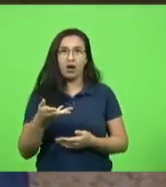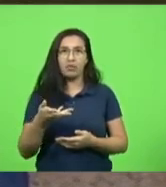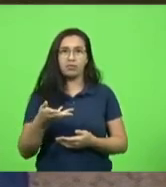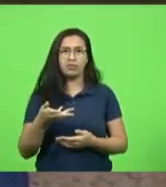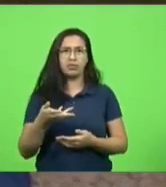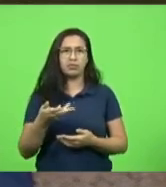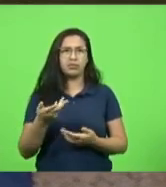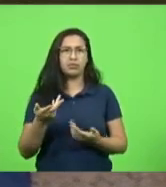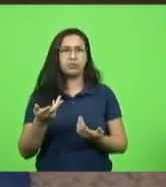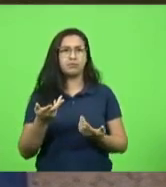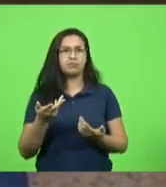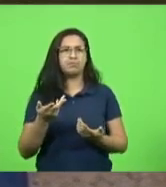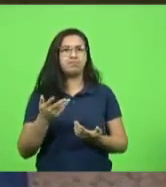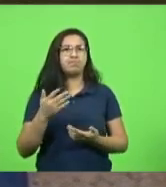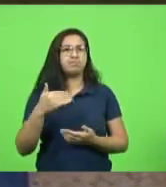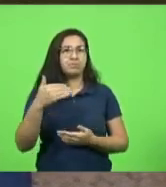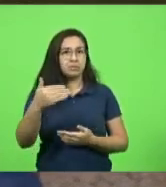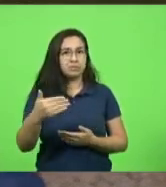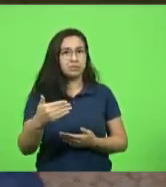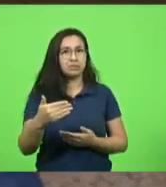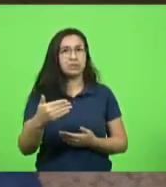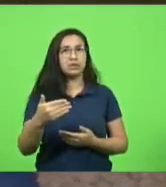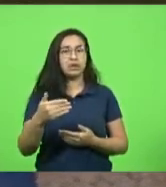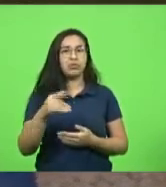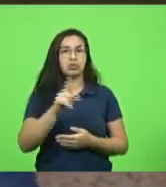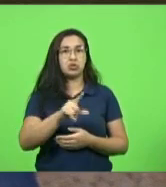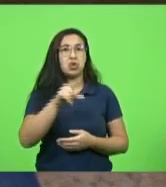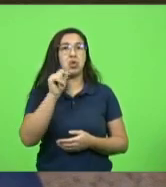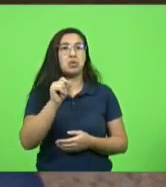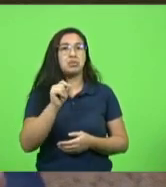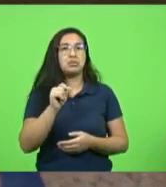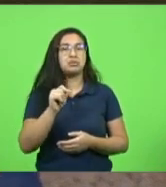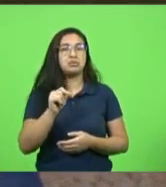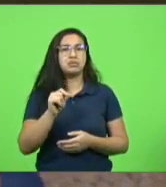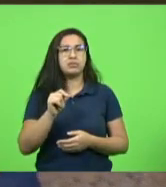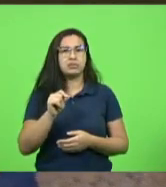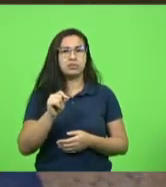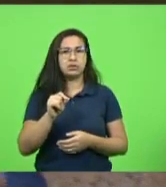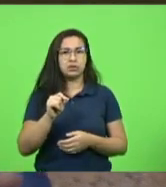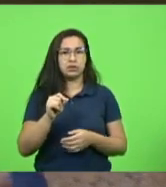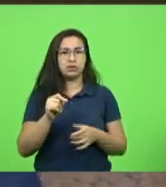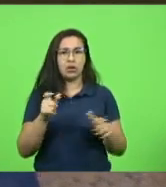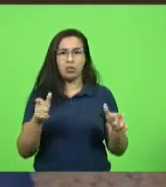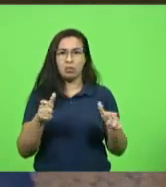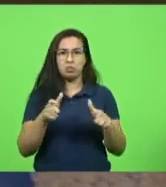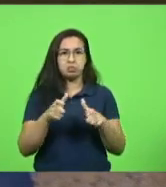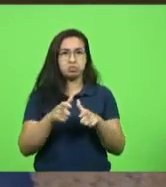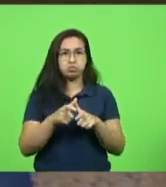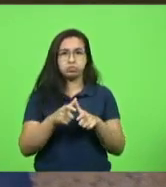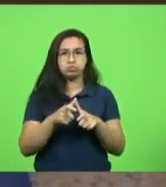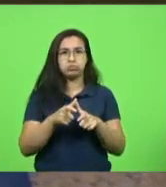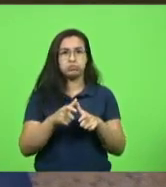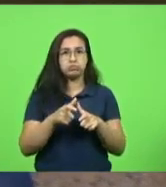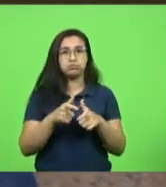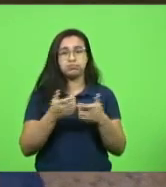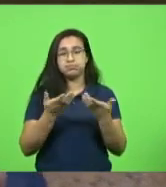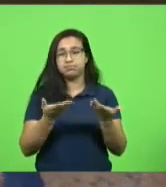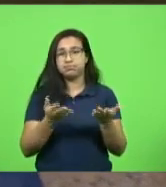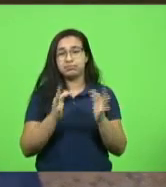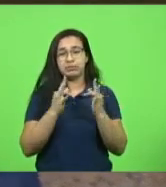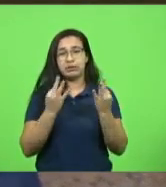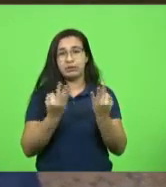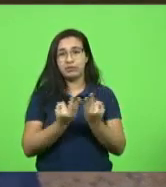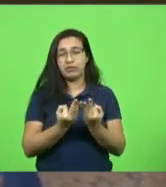armadilha apenas por uma opção de poucas vozes